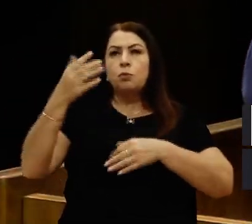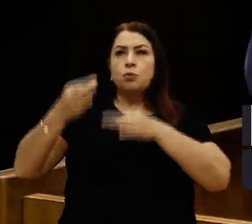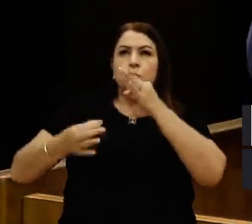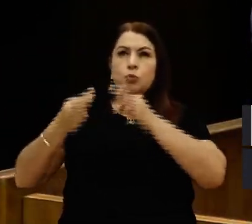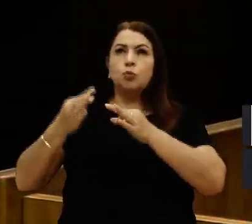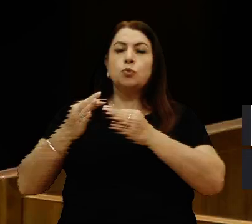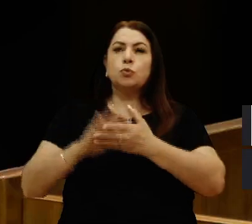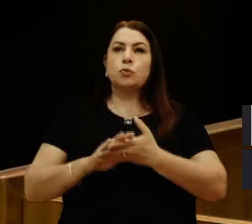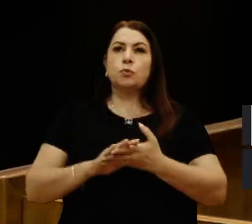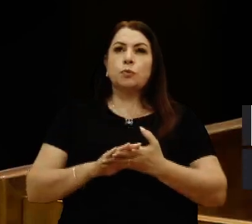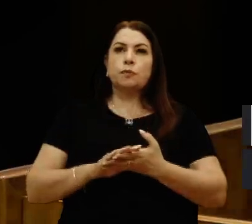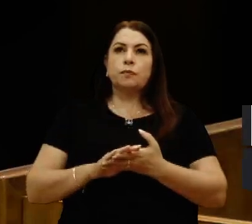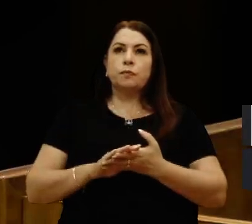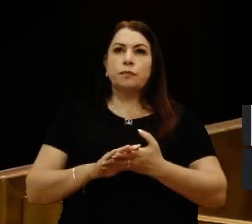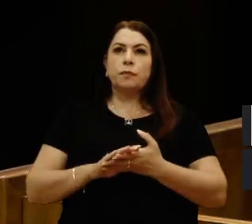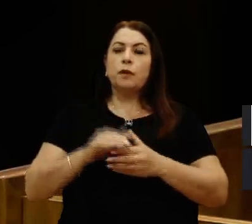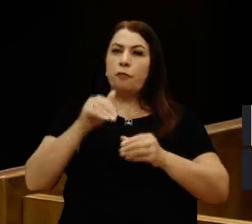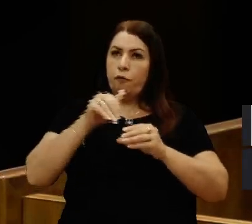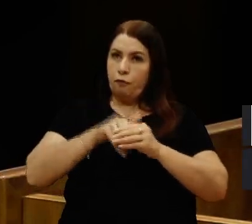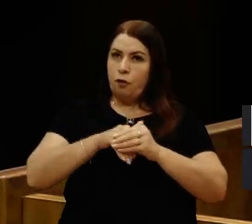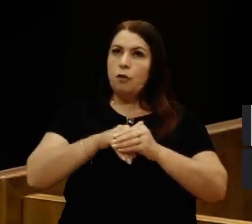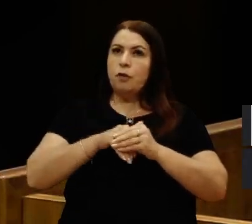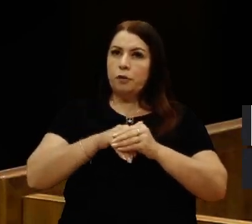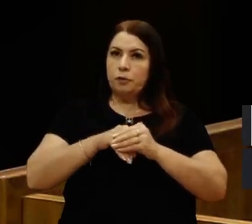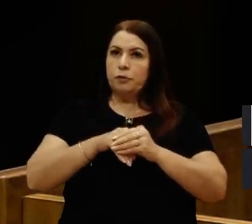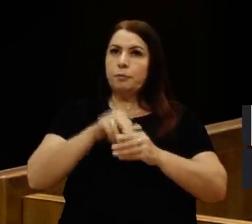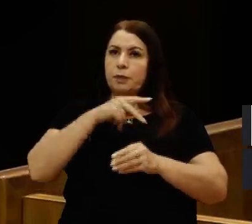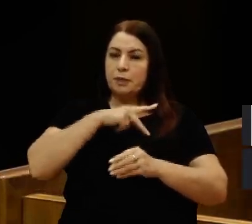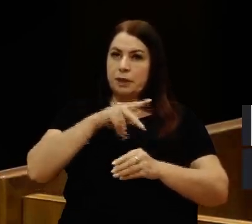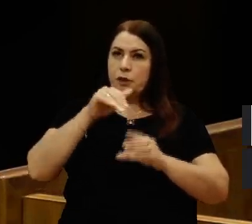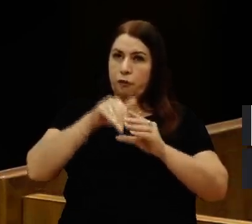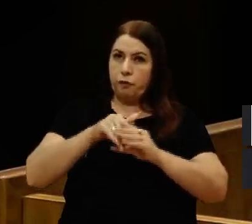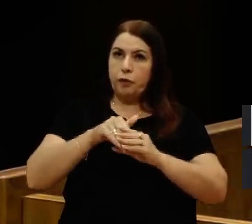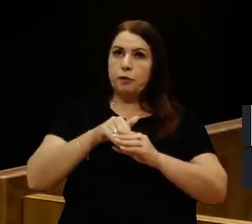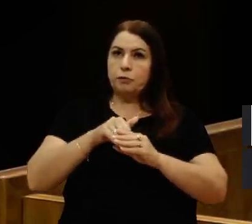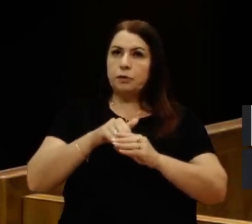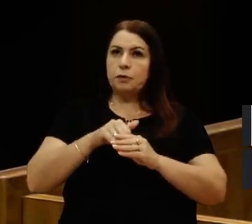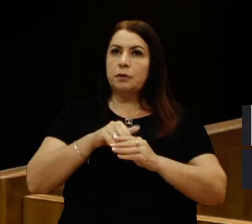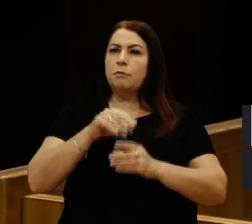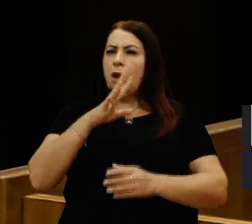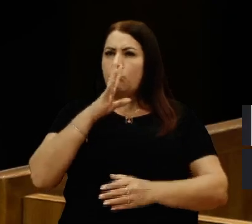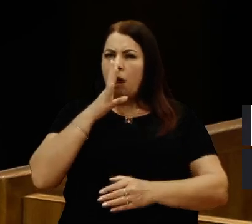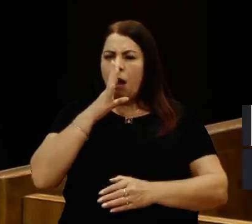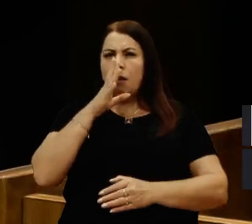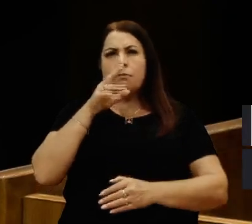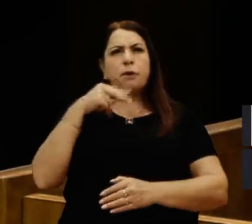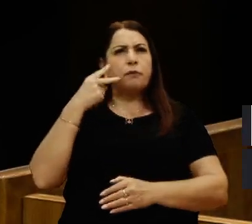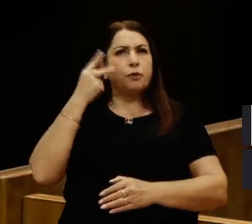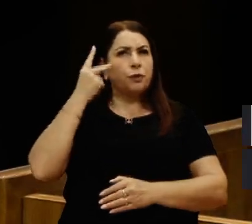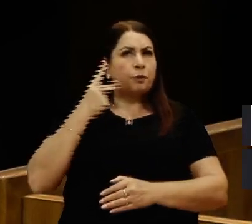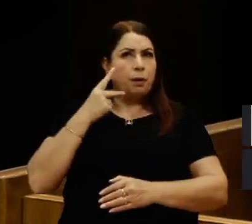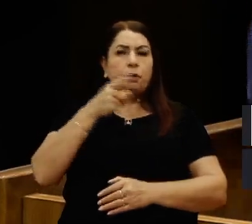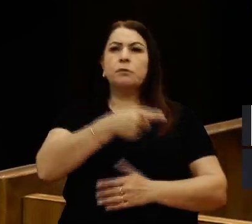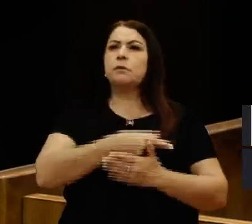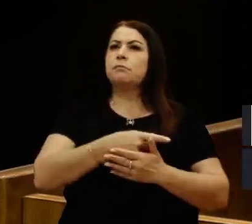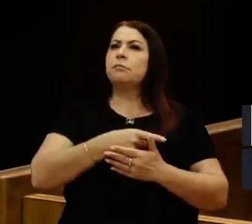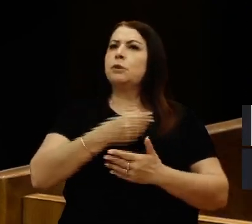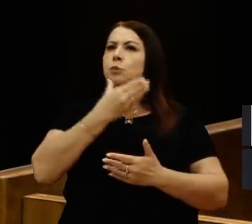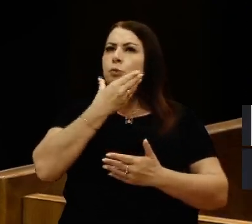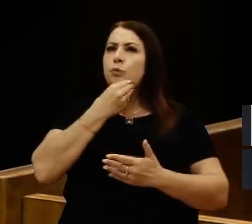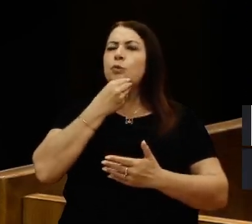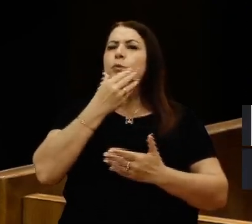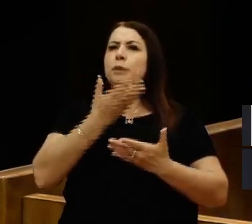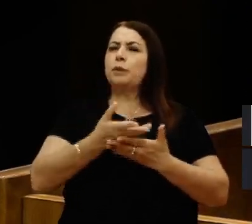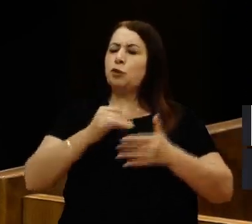justo voto, nesse caso o presidente vota. Tenho uma baita admiração pelo Renato. E o Renato, um cara